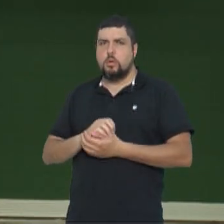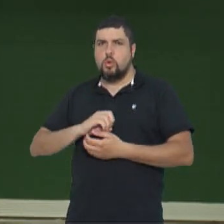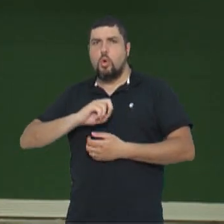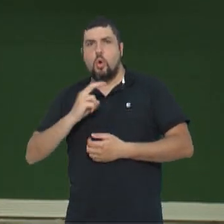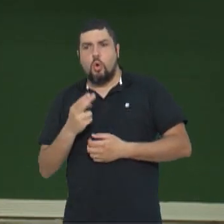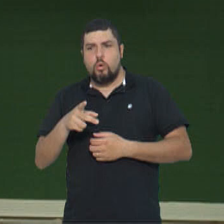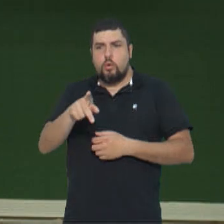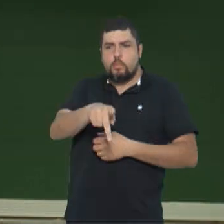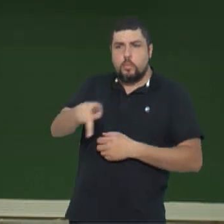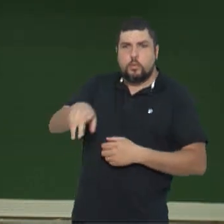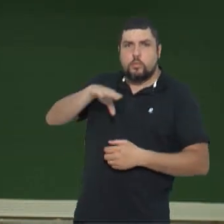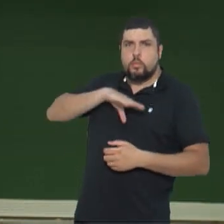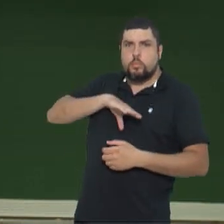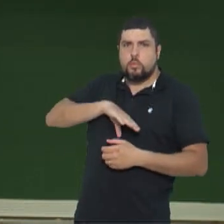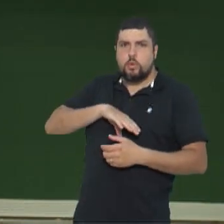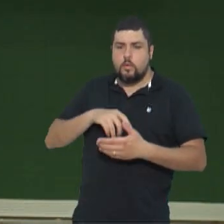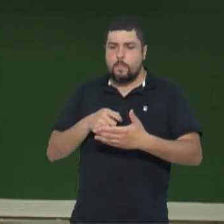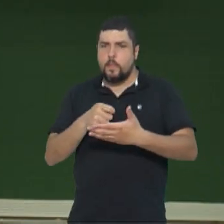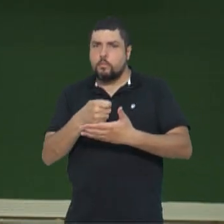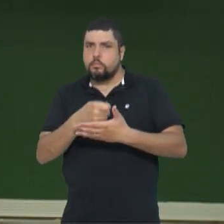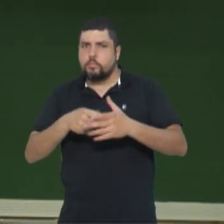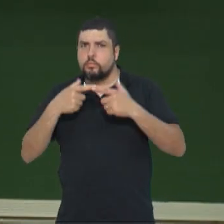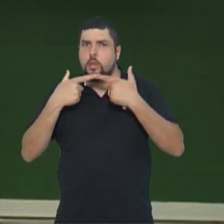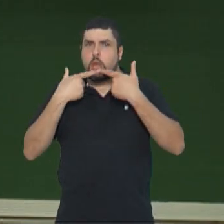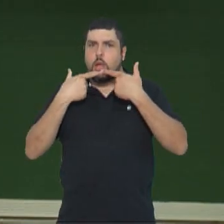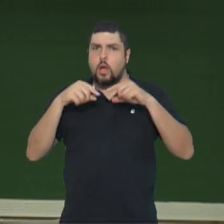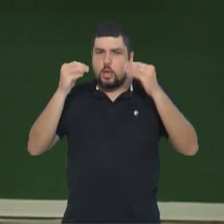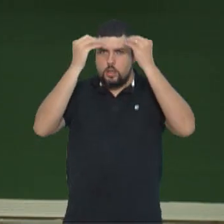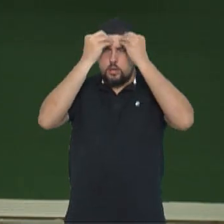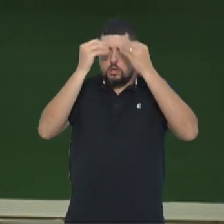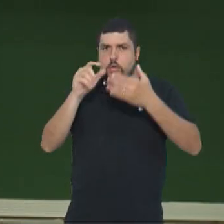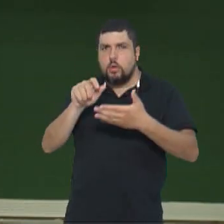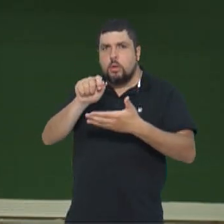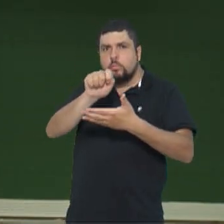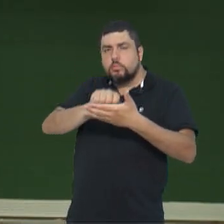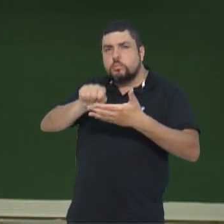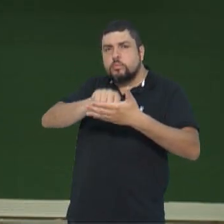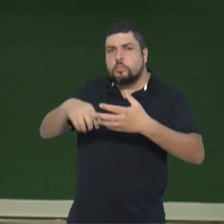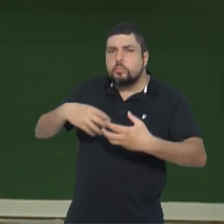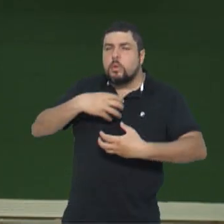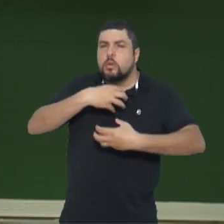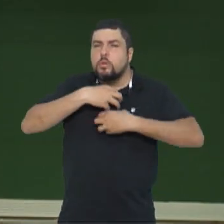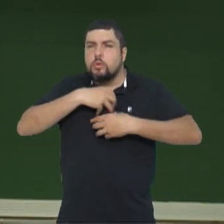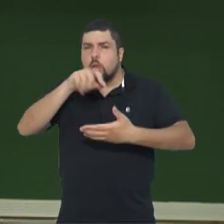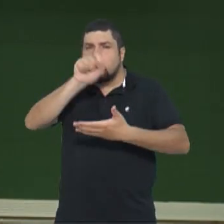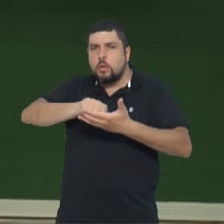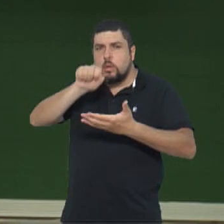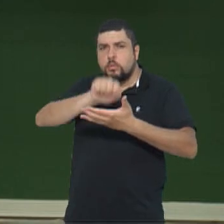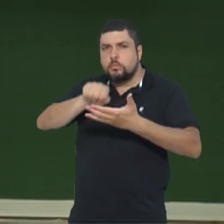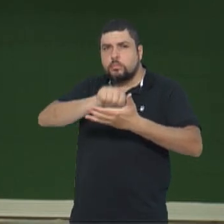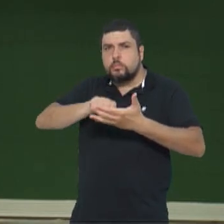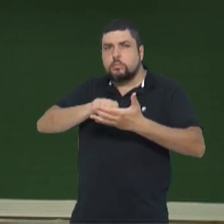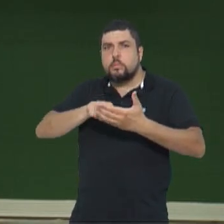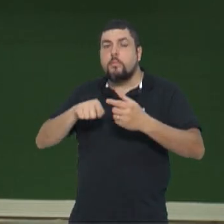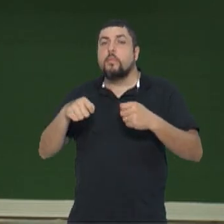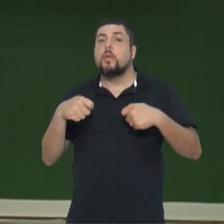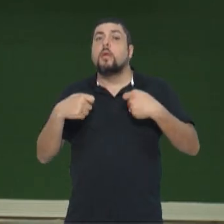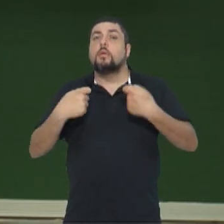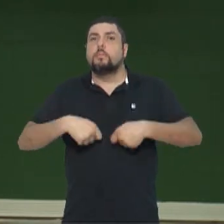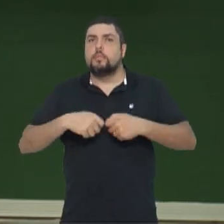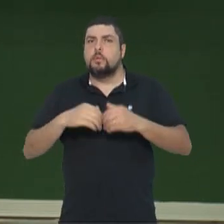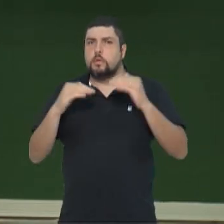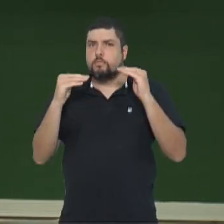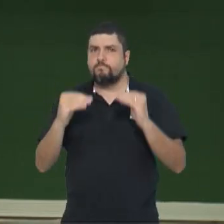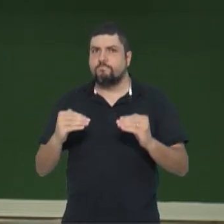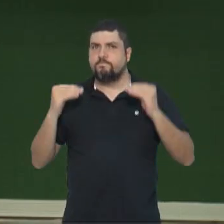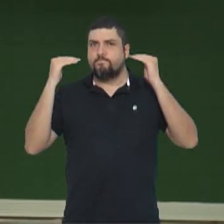uma linguagem mais, um pouco mais, dependendo, né? Se for só para entregar para ele nesse sentido, exige que seja em um nível de